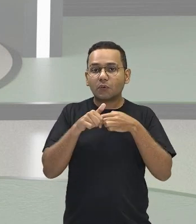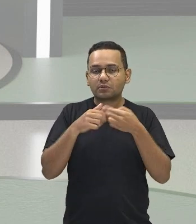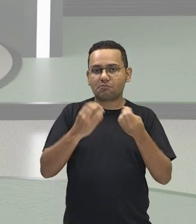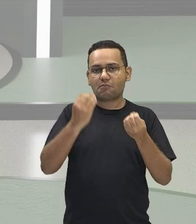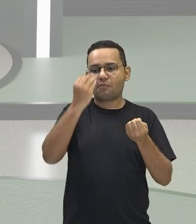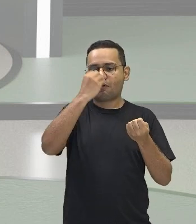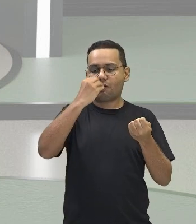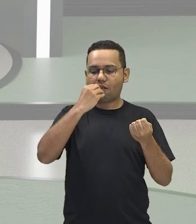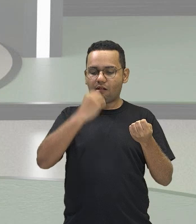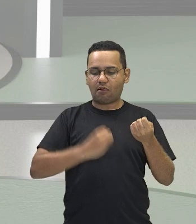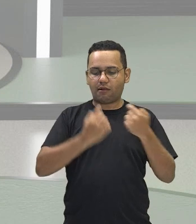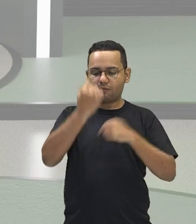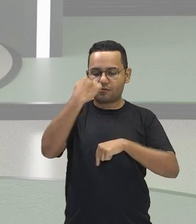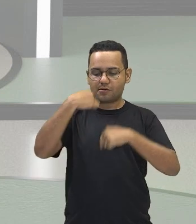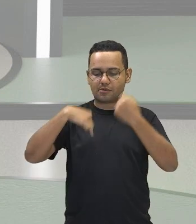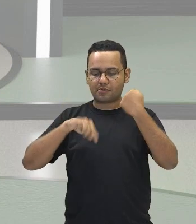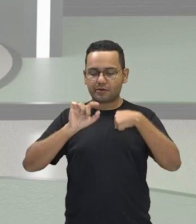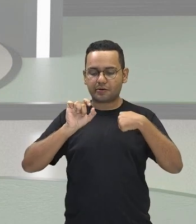responsável pela